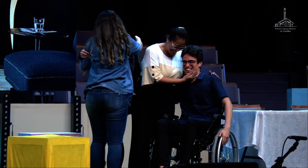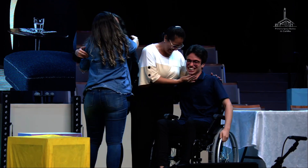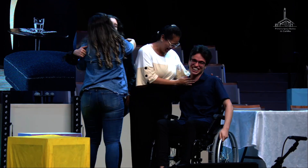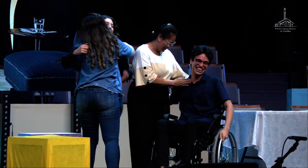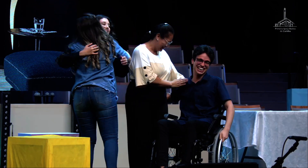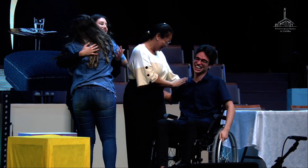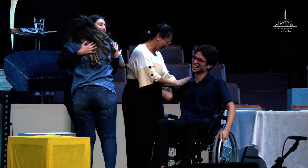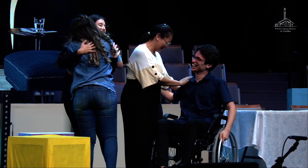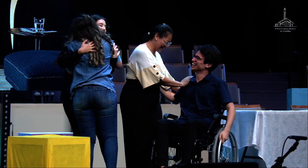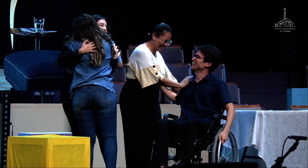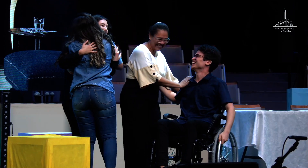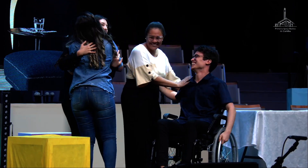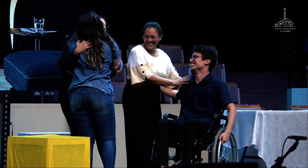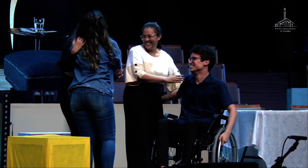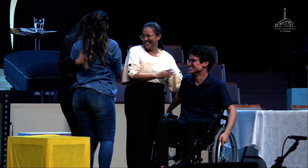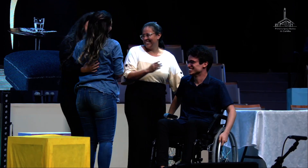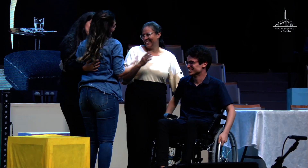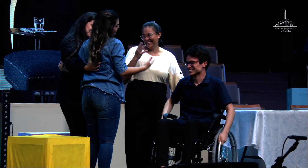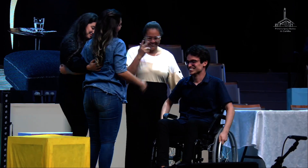Como é bom.